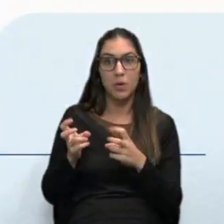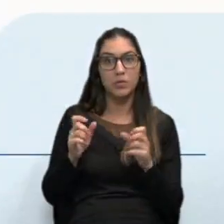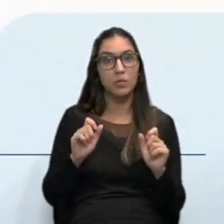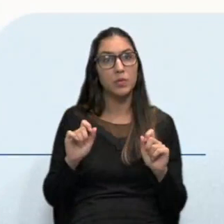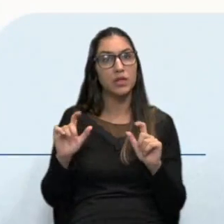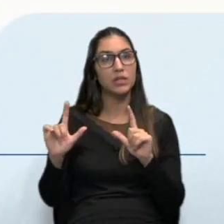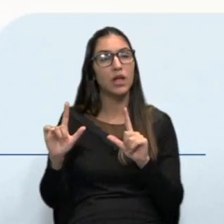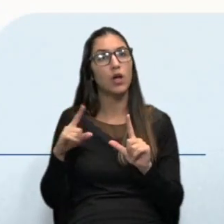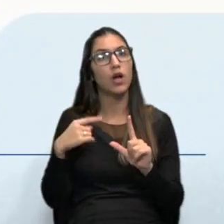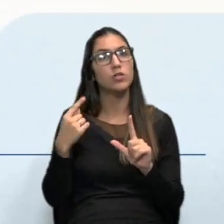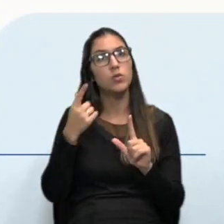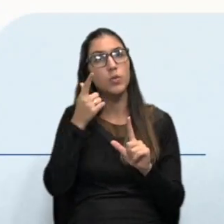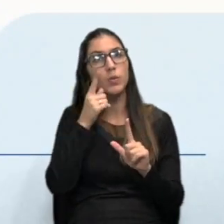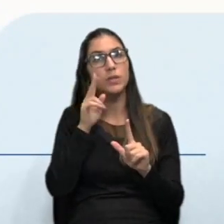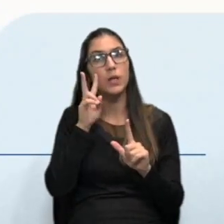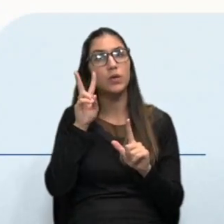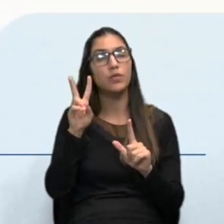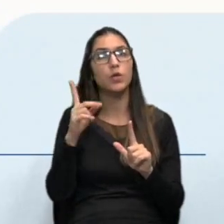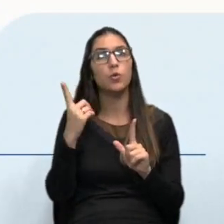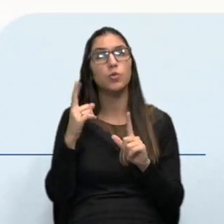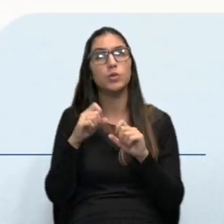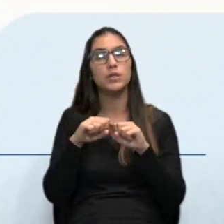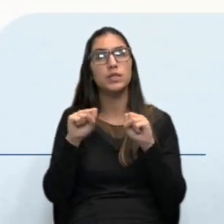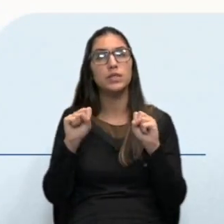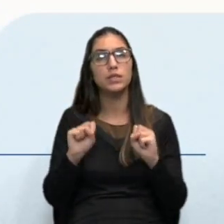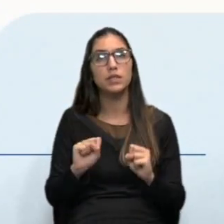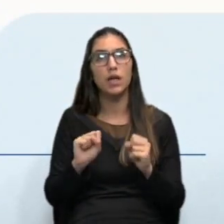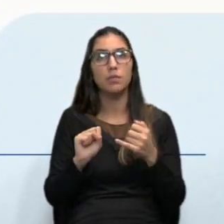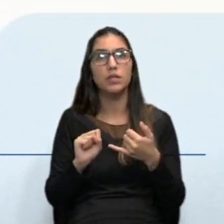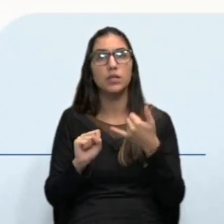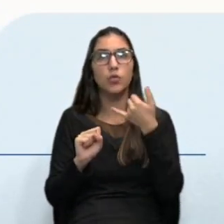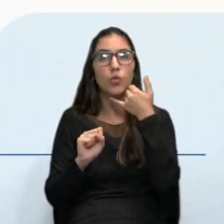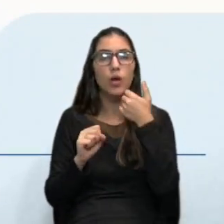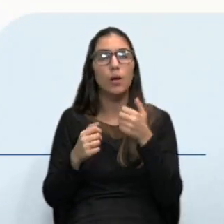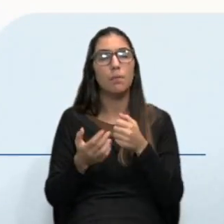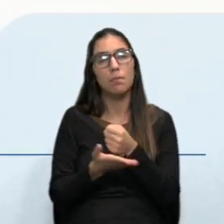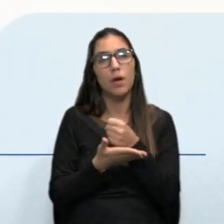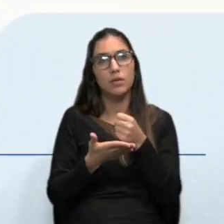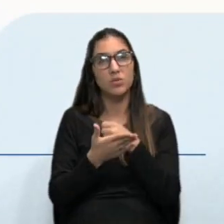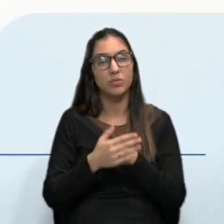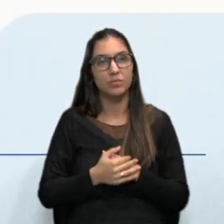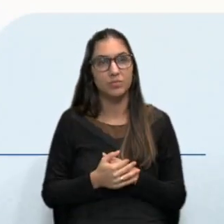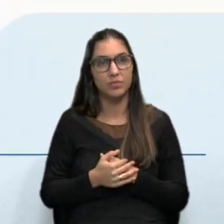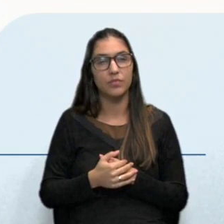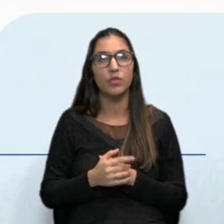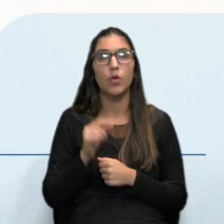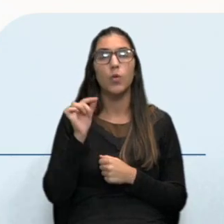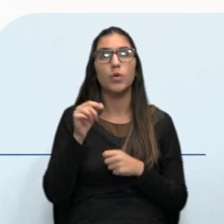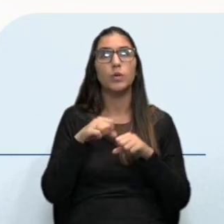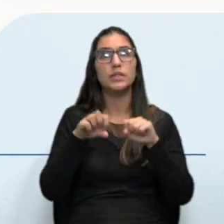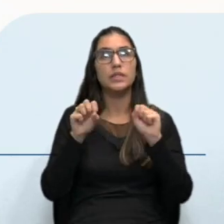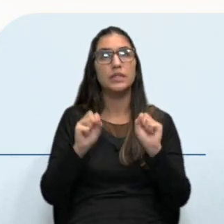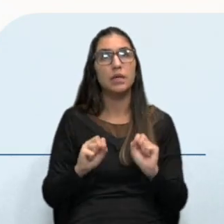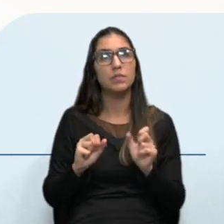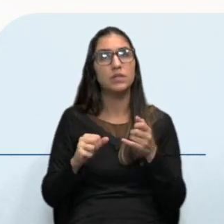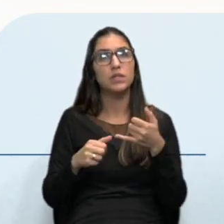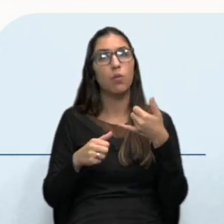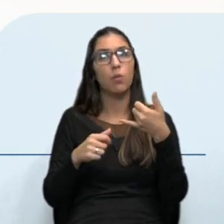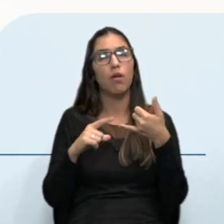slide, o que a gente consegue ver de um sistema celular básico? Ou seja, o que o sistema celular